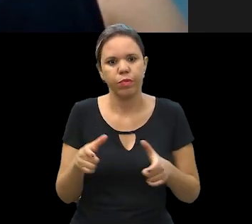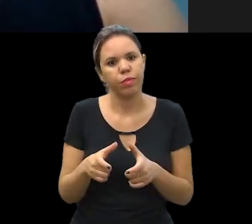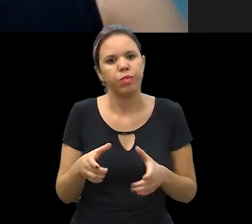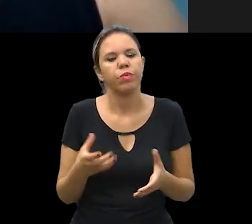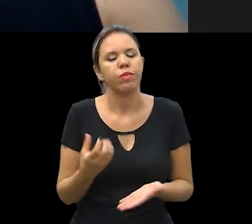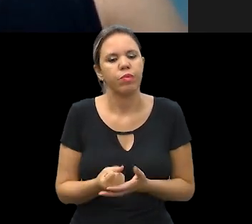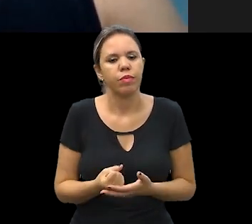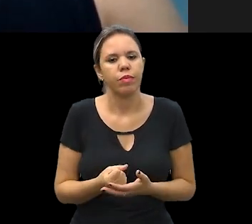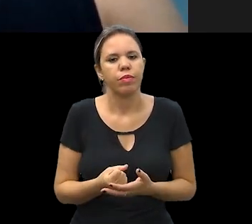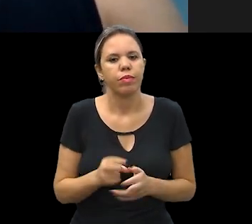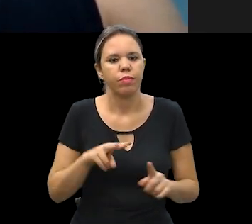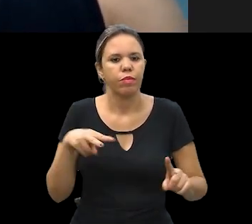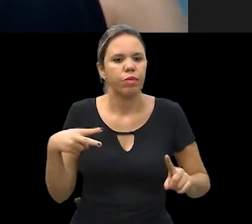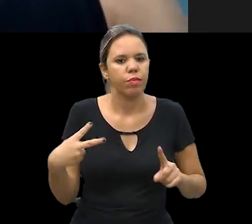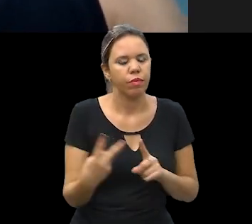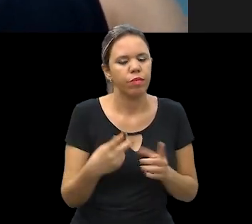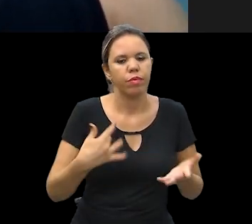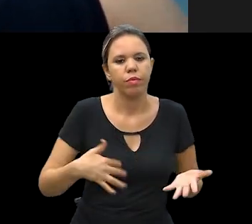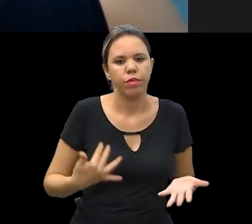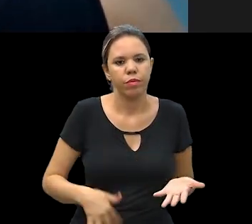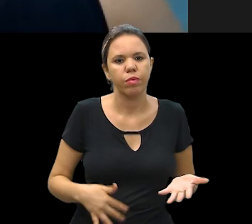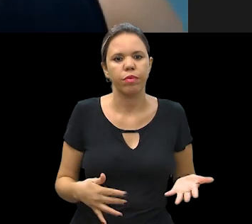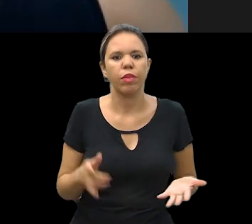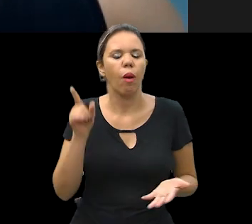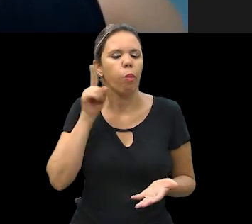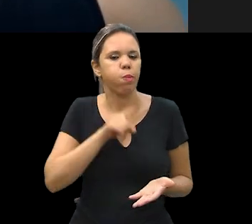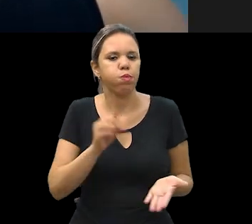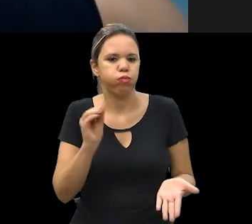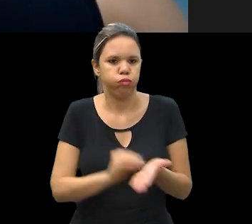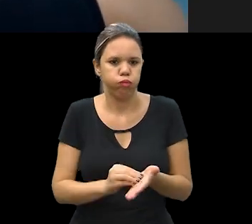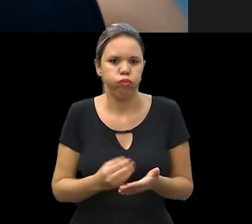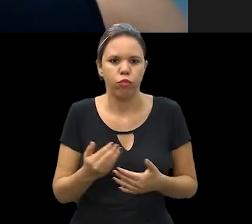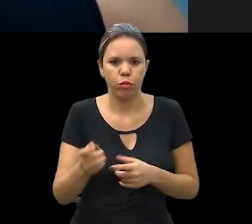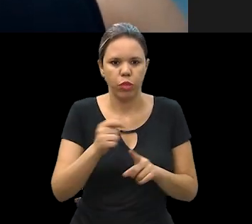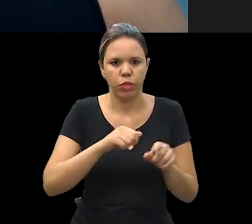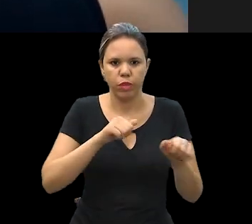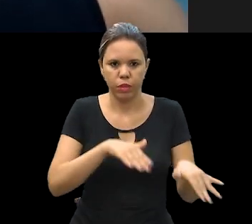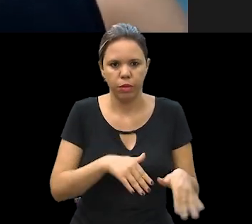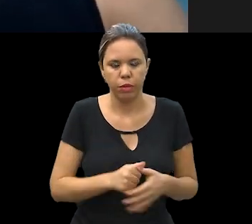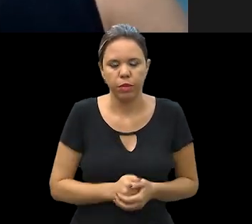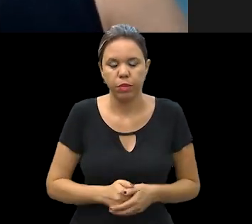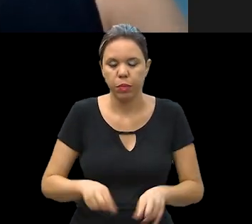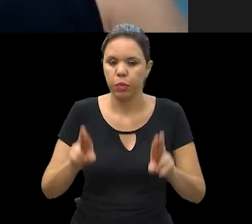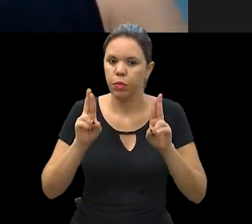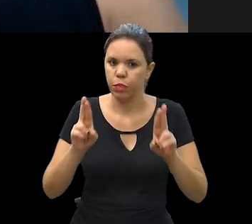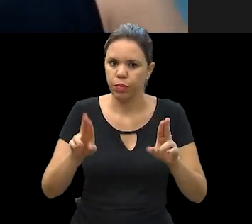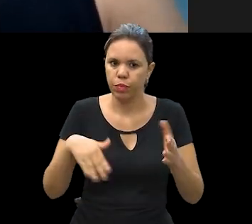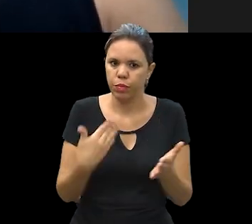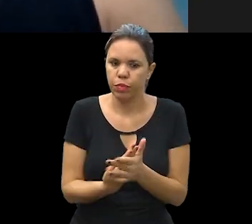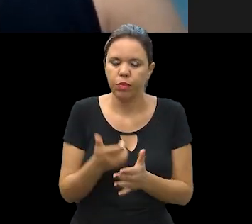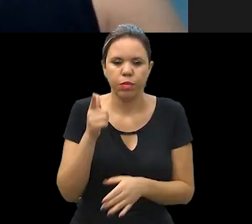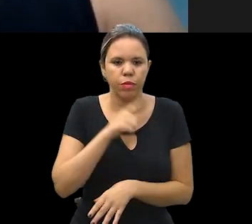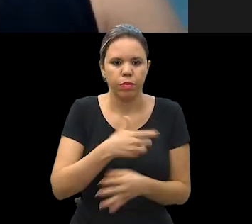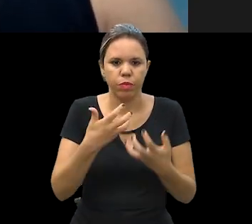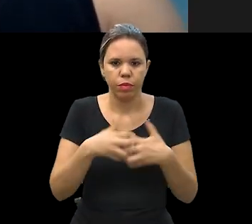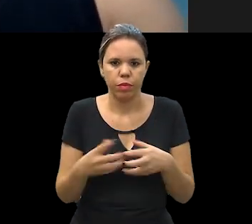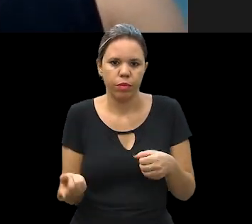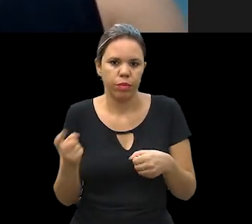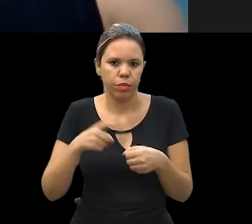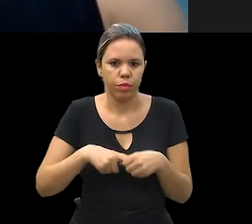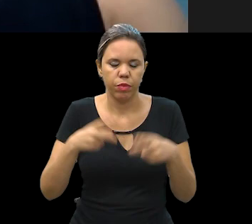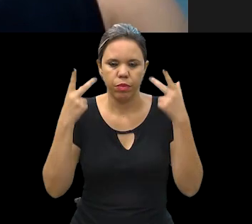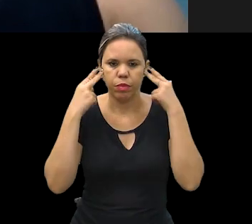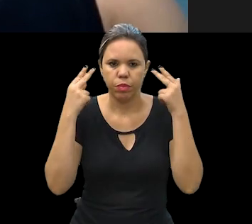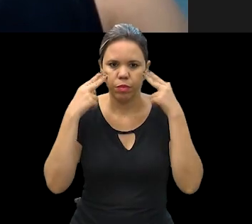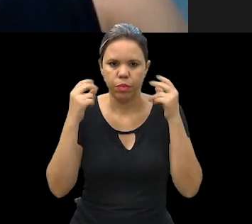disco. E aí estamos nessa expectativa de tocar no Viva Las Vegas, que está remarcado agora para setembro. Esperamos que até setembro as coisas voltem